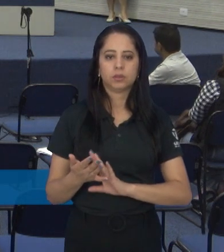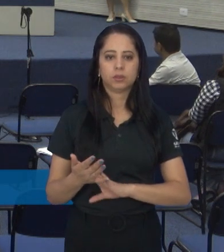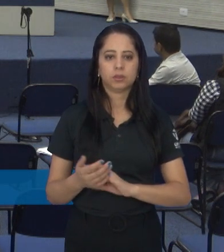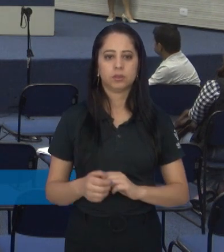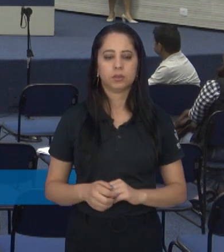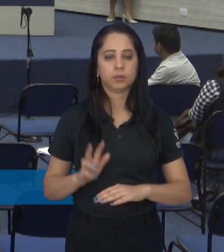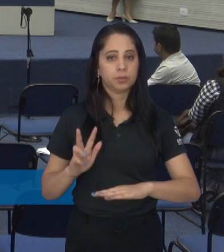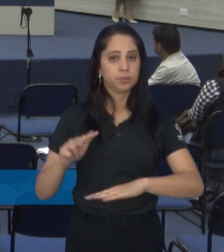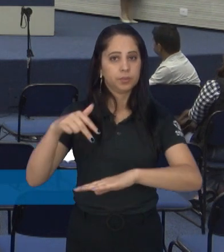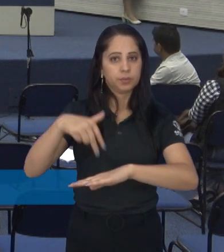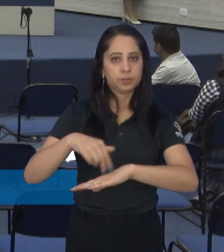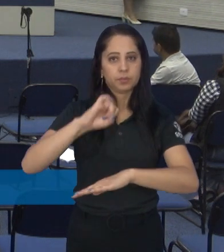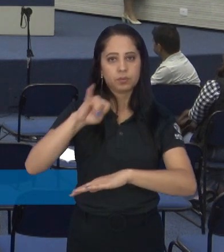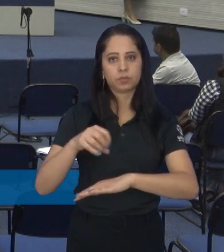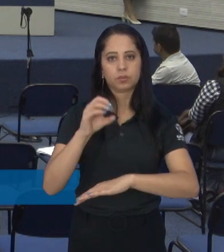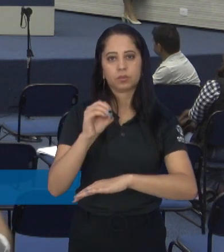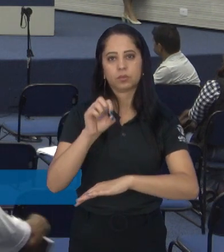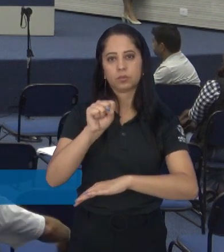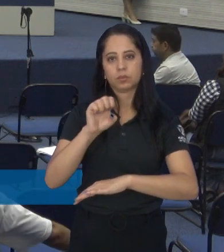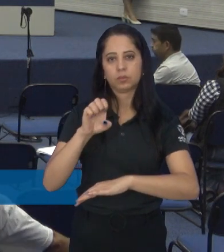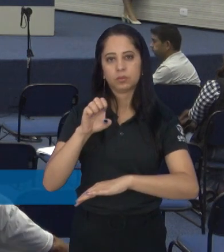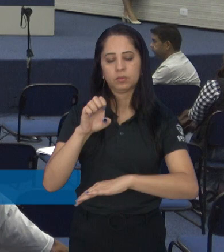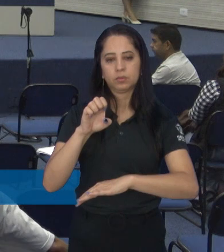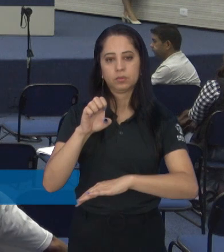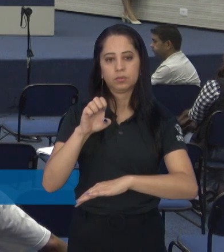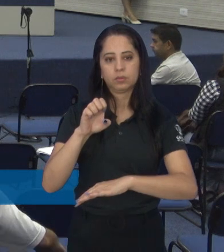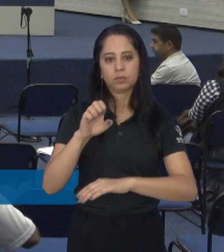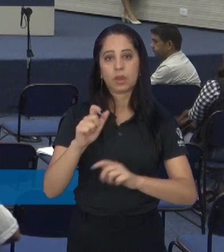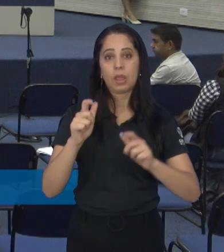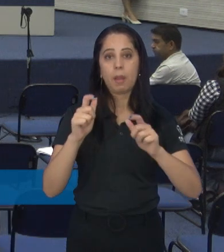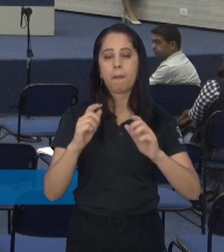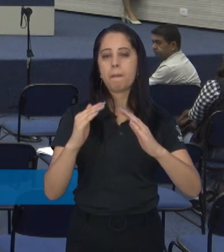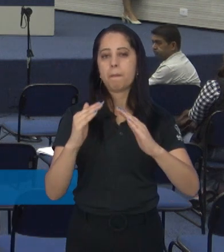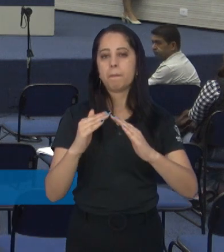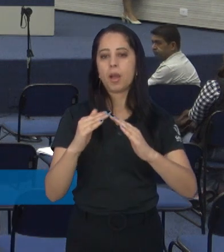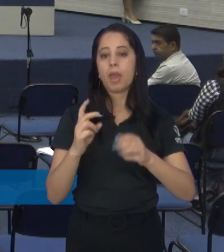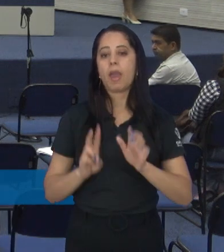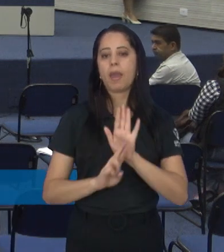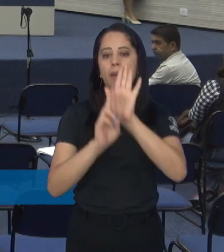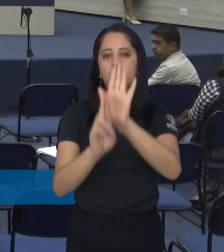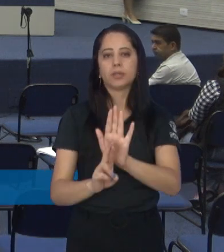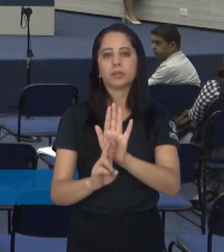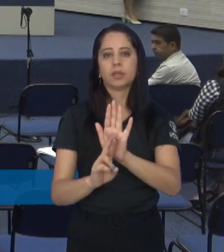próximo inscrito o senhor José Moraes Barbosa do desperta São José